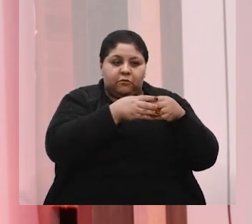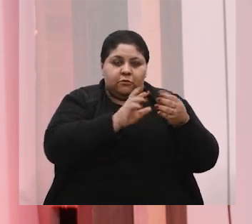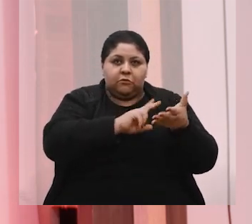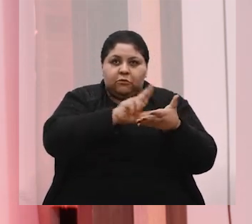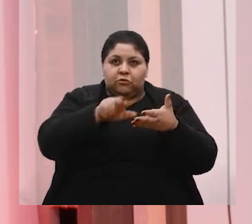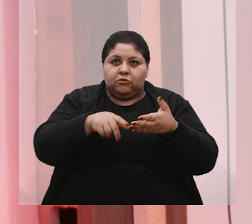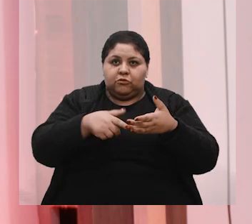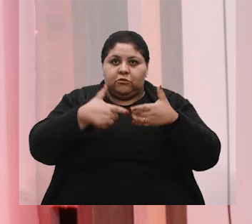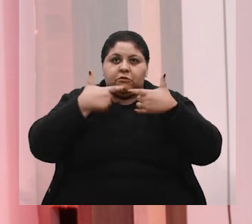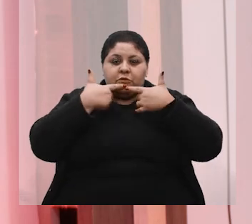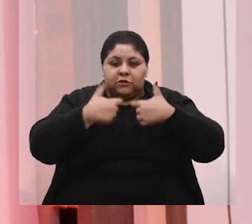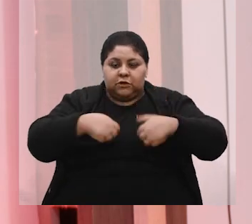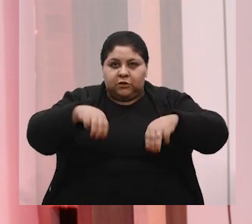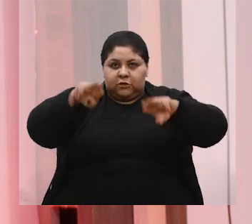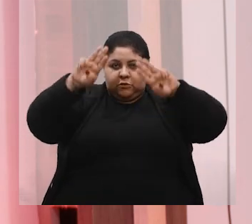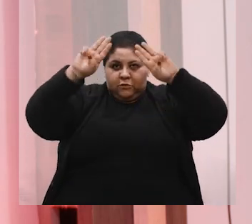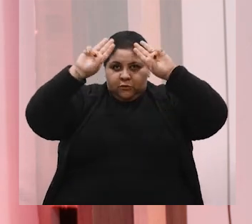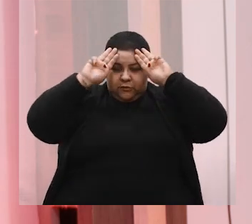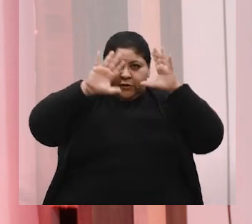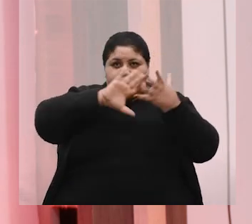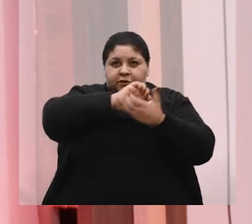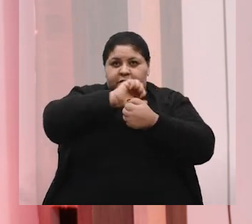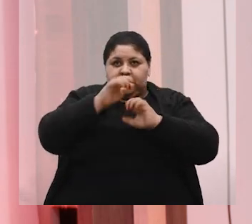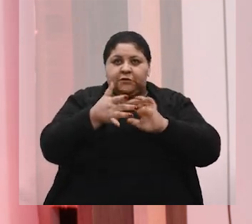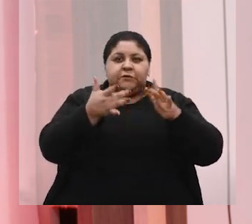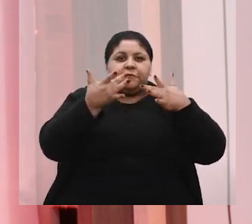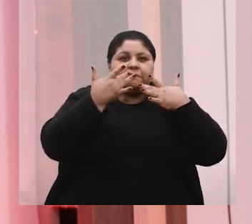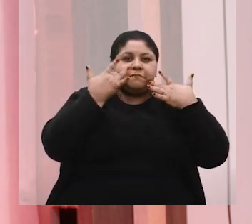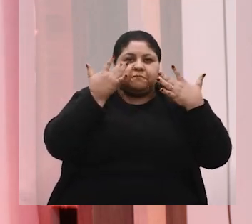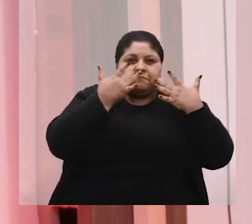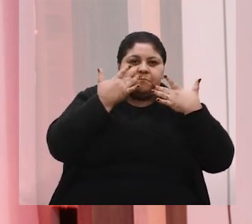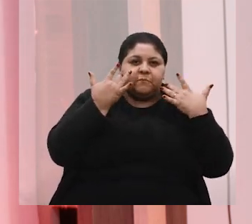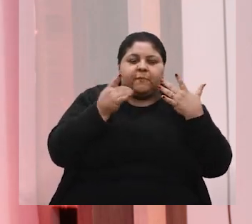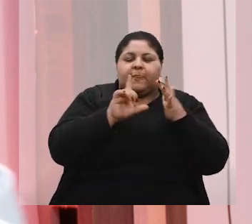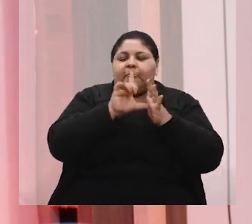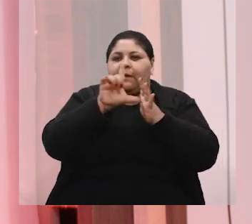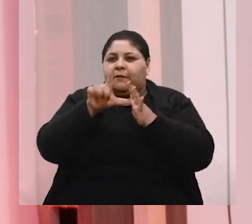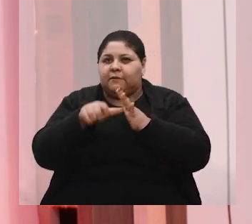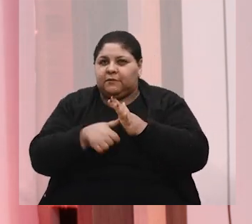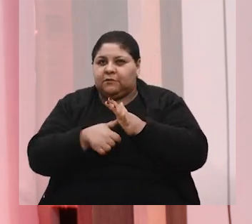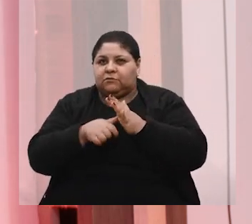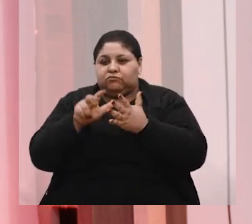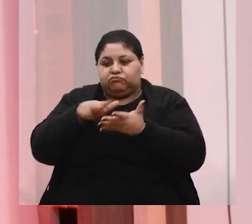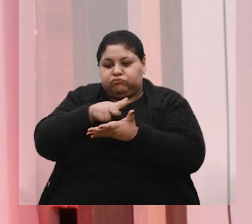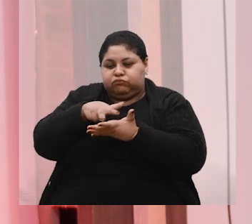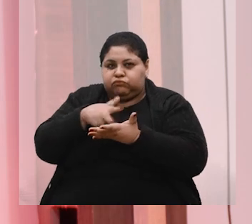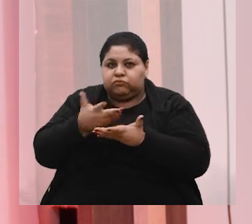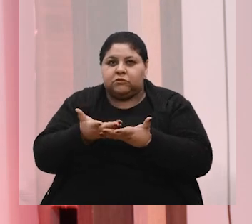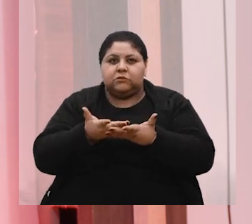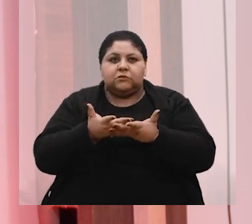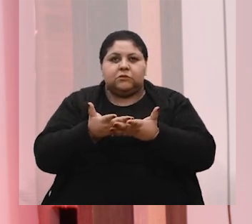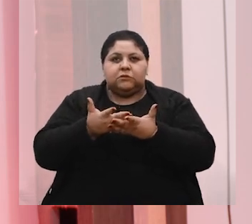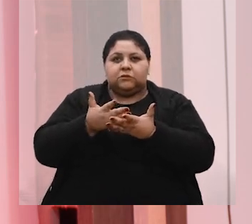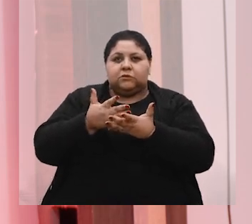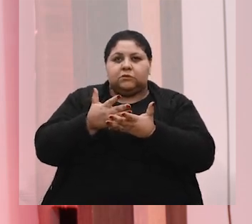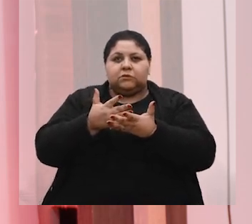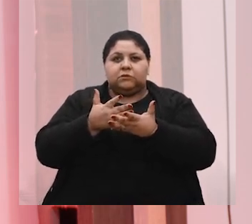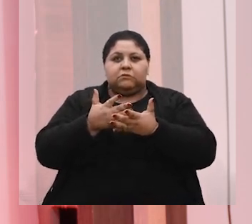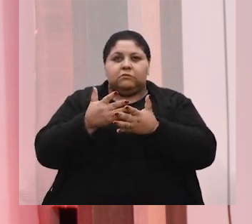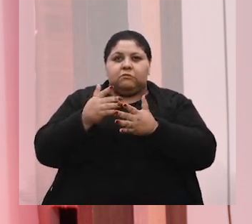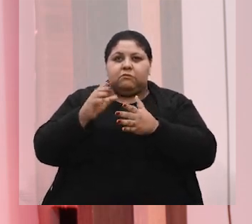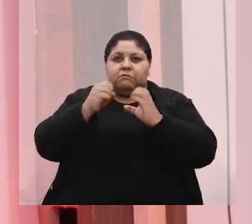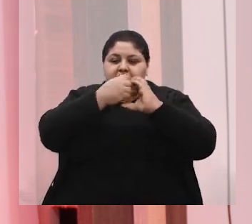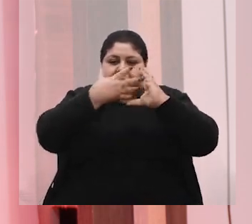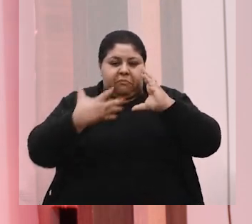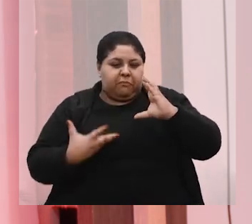com diferentes linguagens artísticas. Começa com teatro, aí o teatro me leva para dança, me leva para performance,